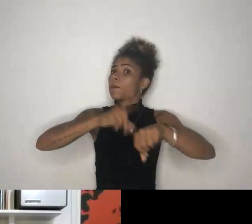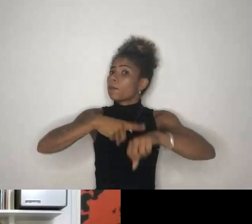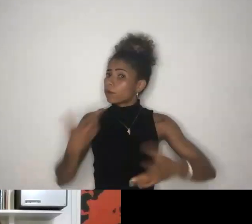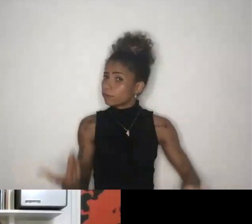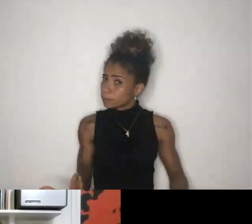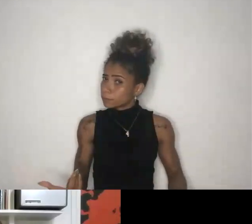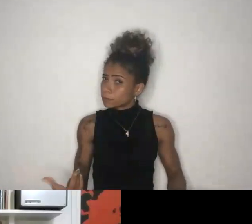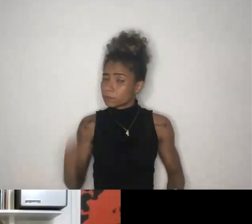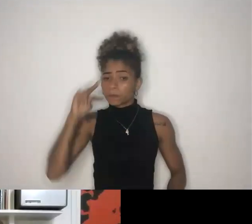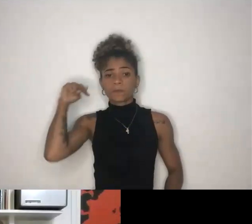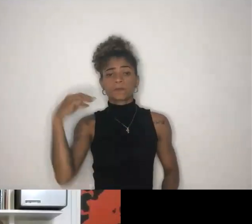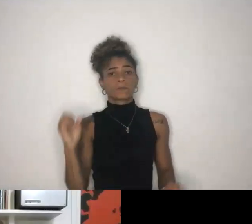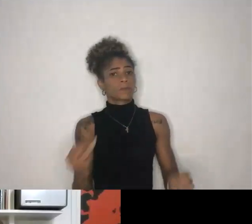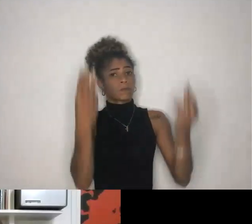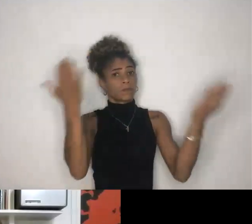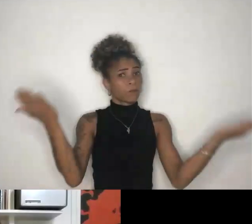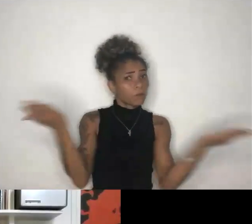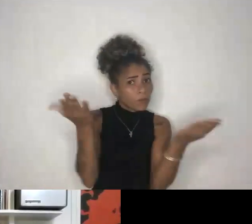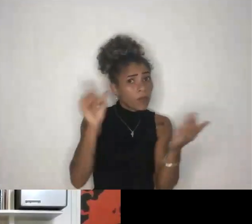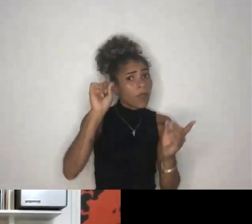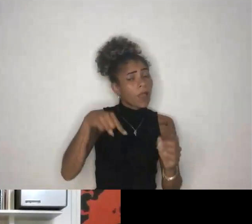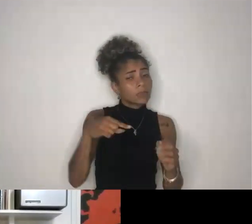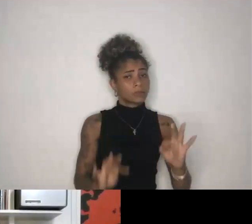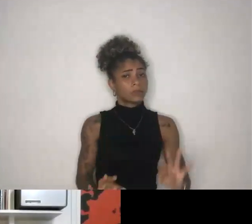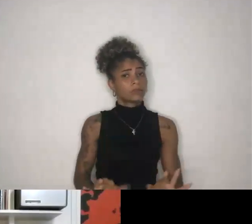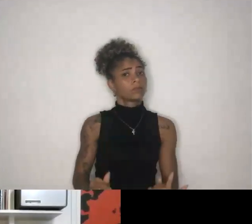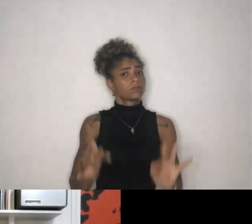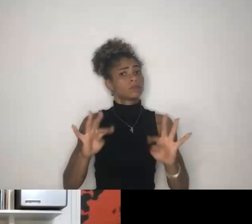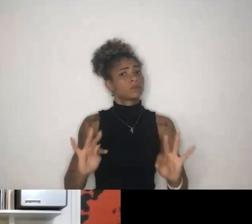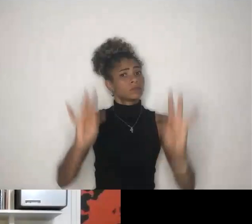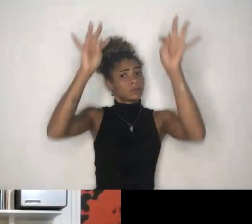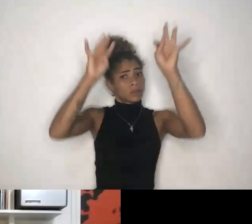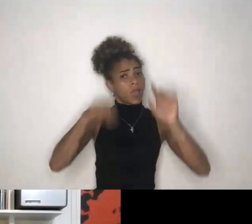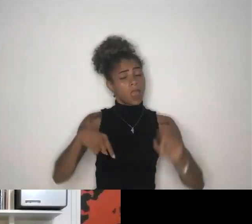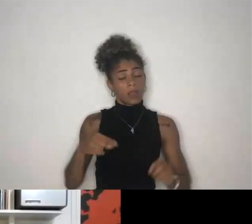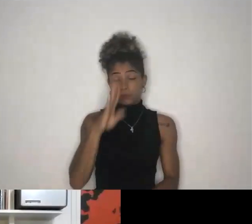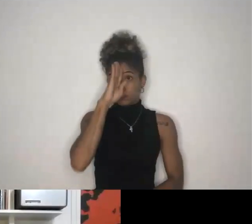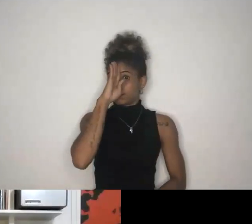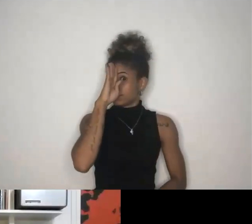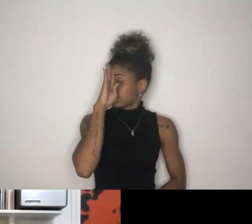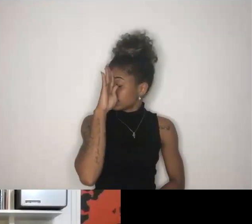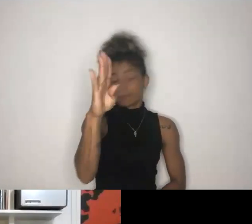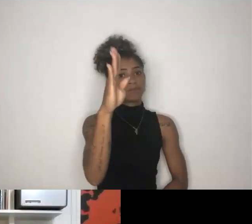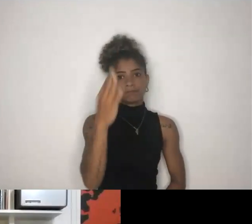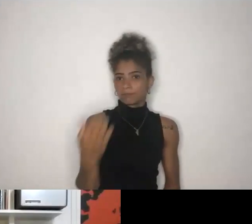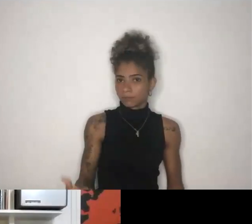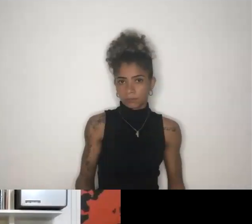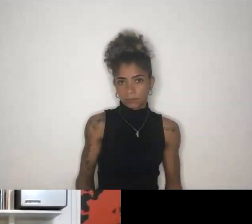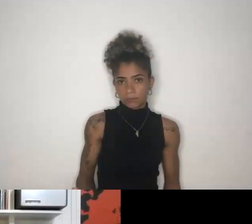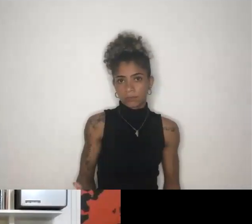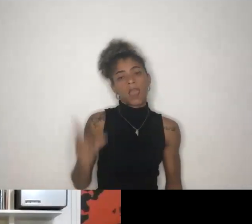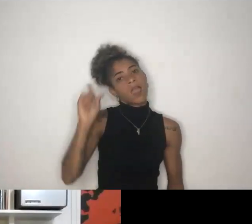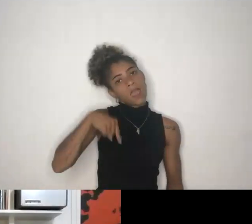olhar para evento hoje essa tecnologia eu acho essencial fundamental o entretenimento ele